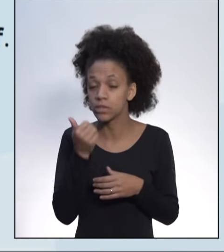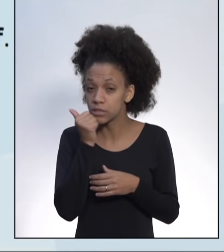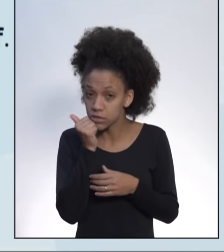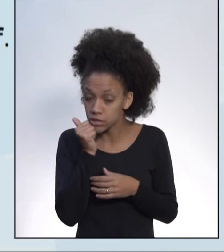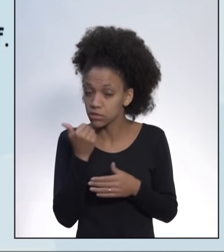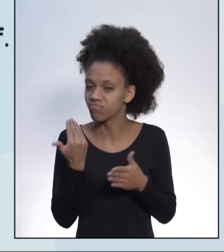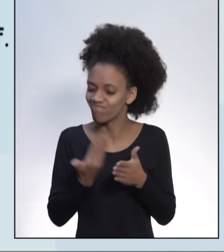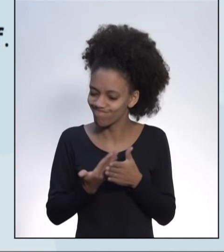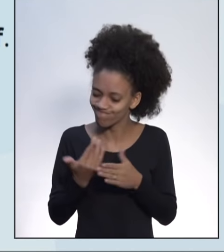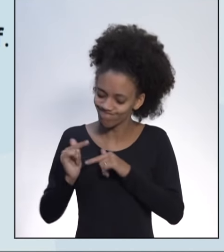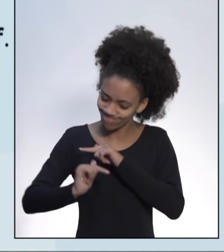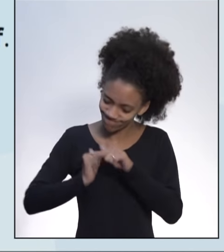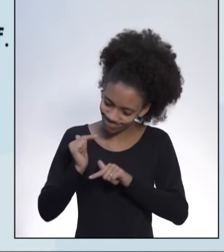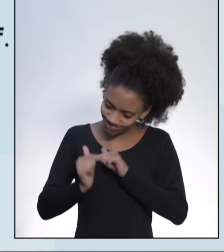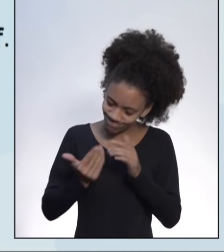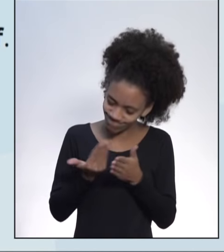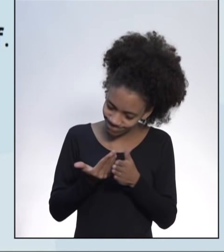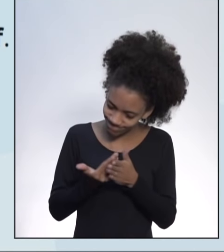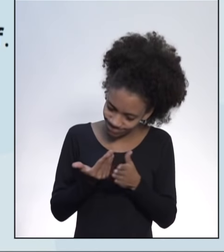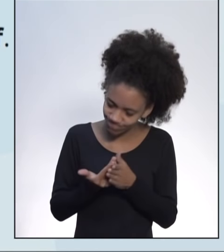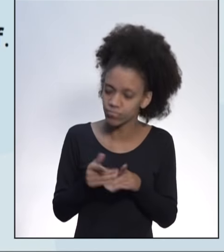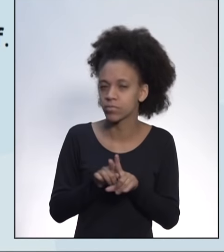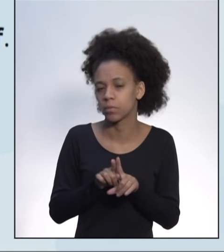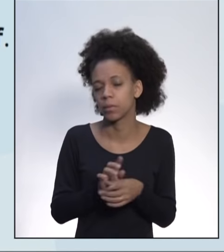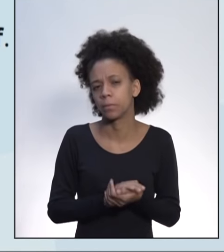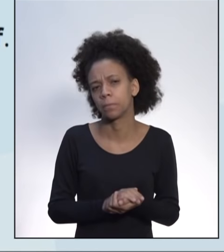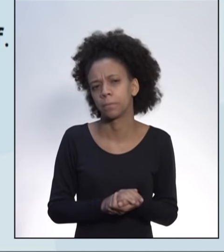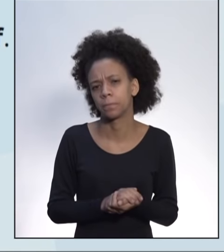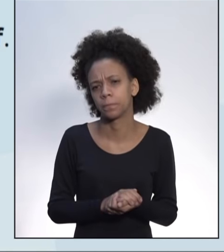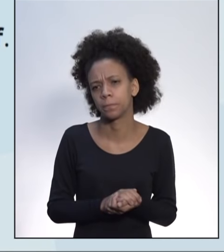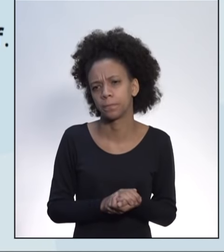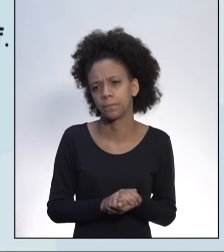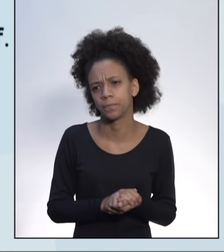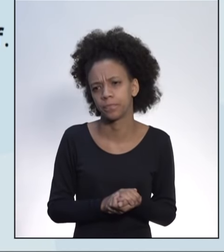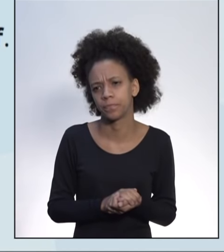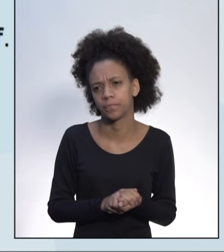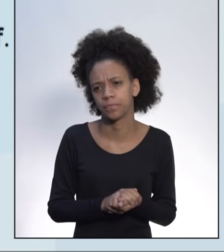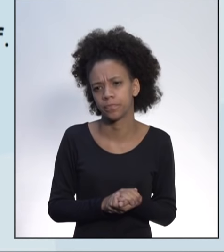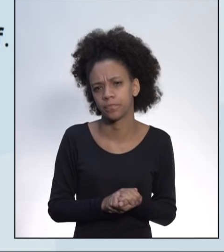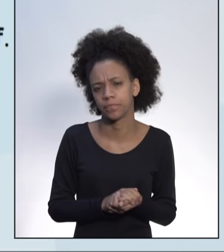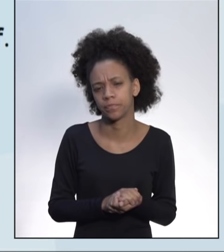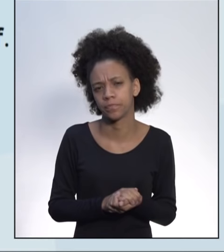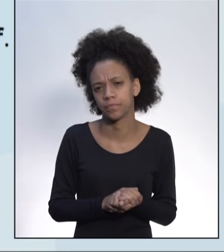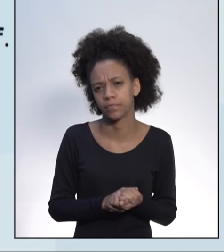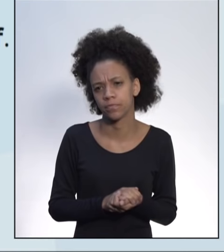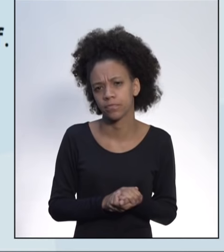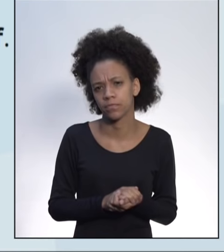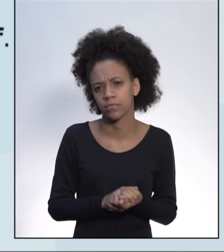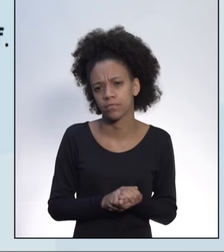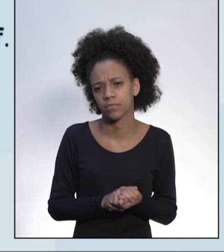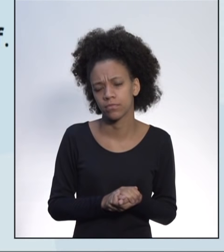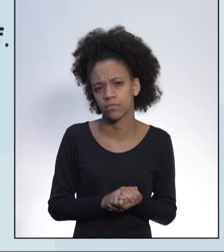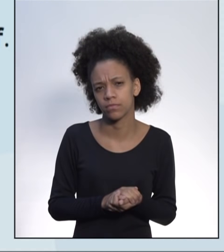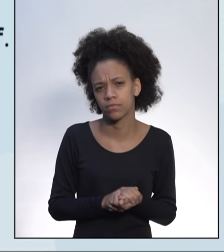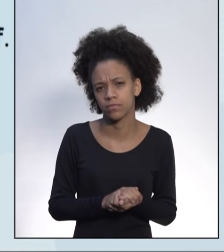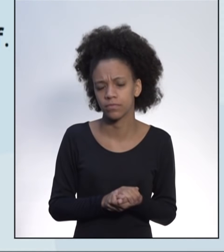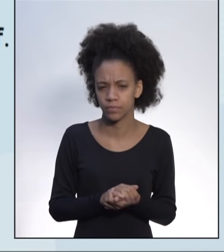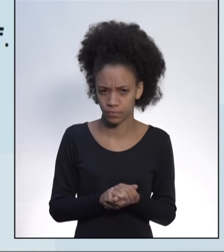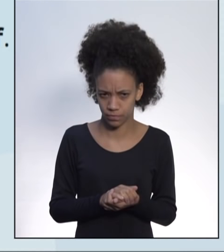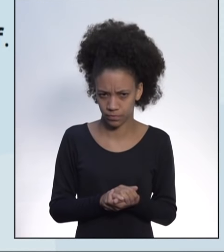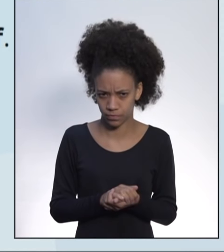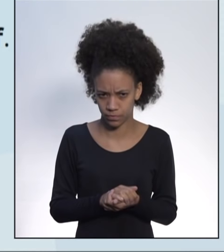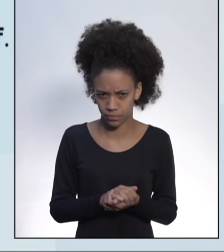trabalham muito o site esses driving and snorkeling tour' about